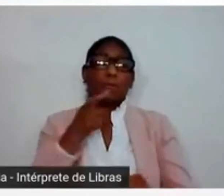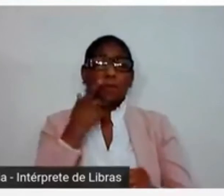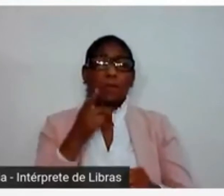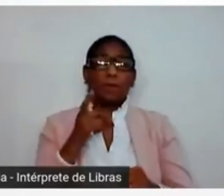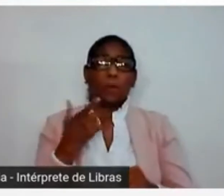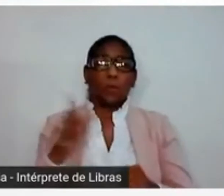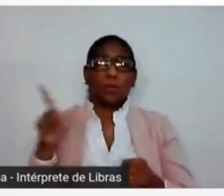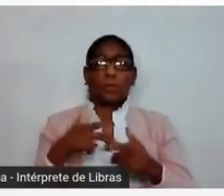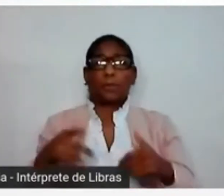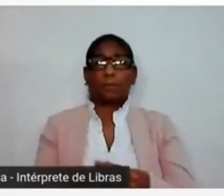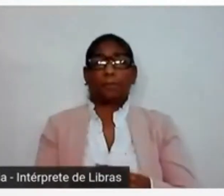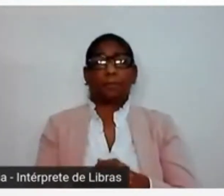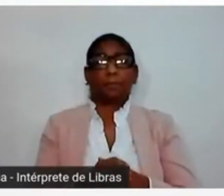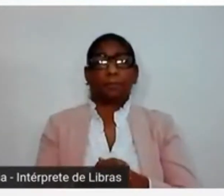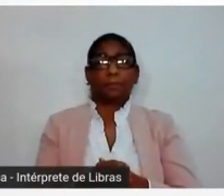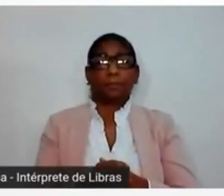para o Lucas?